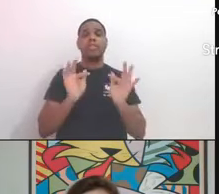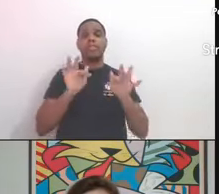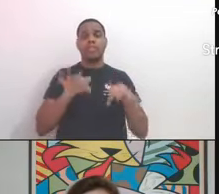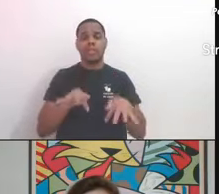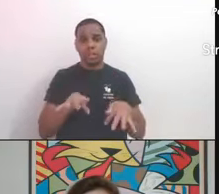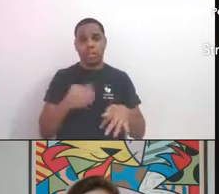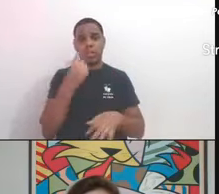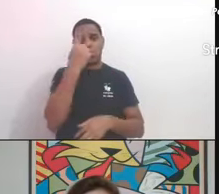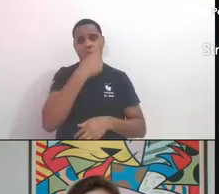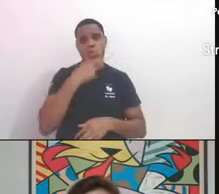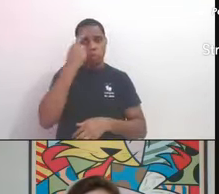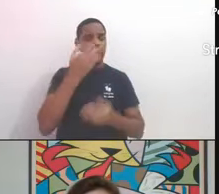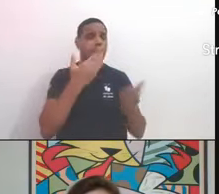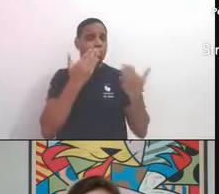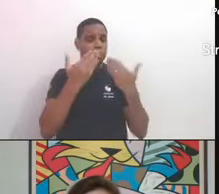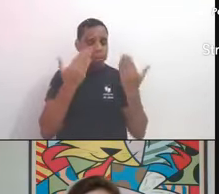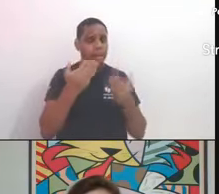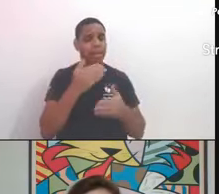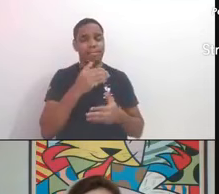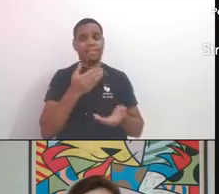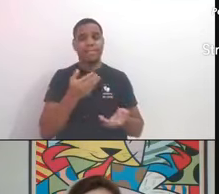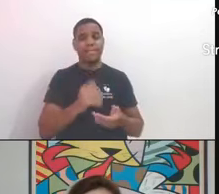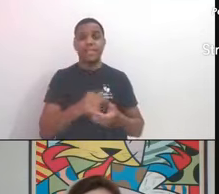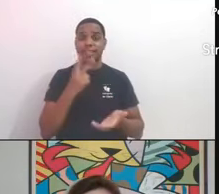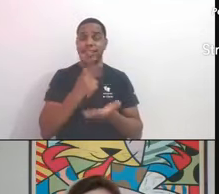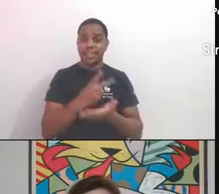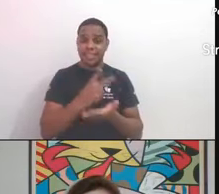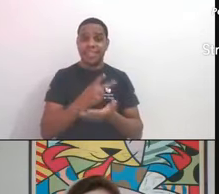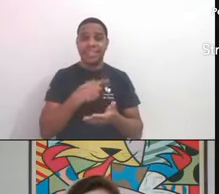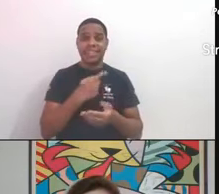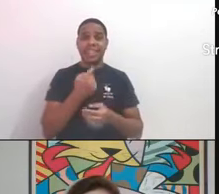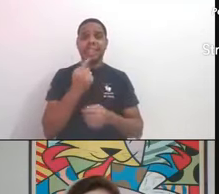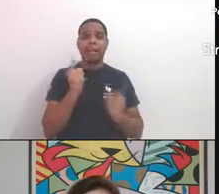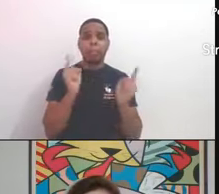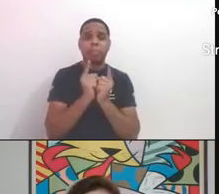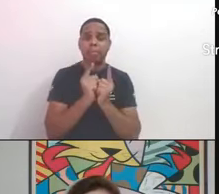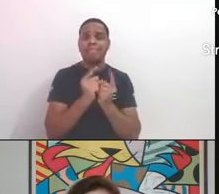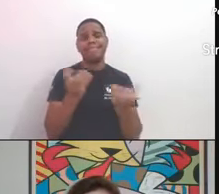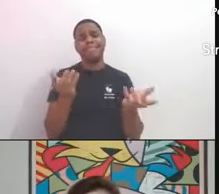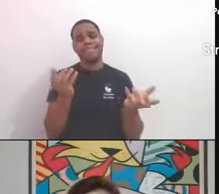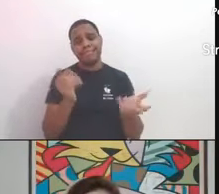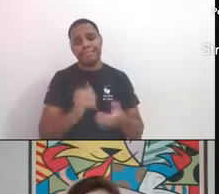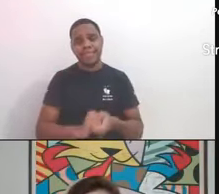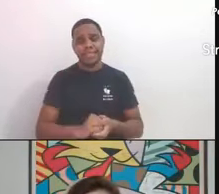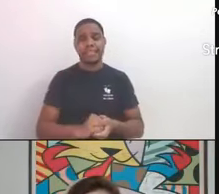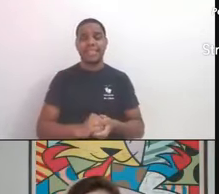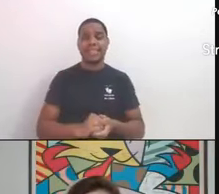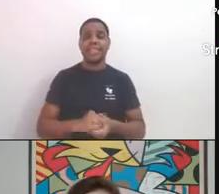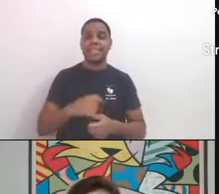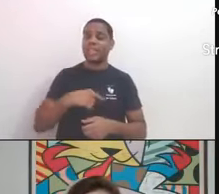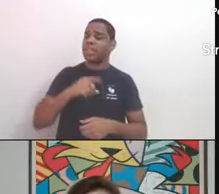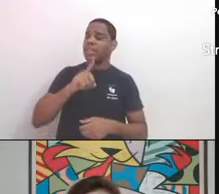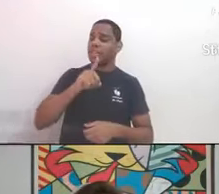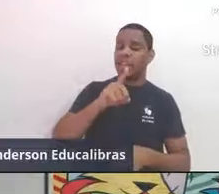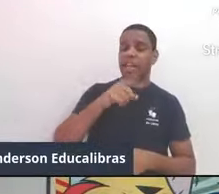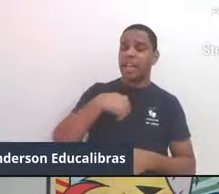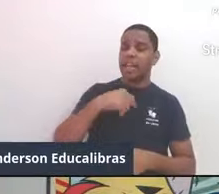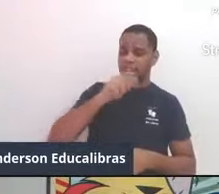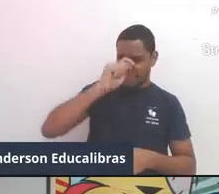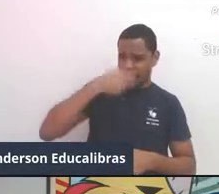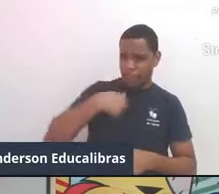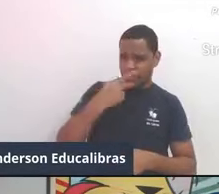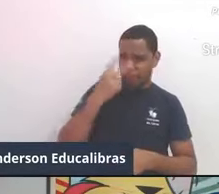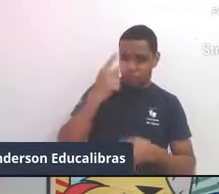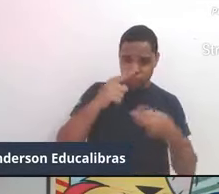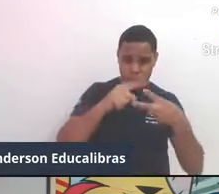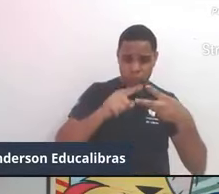de bate-papo, sempre fica curta. Você queria só fazer 2 observações rápidas sobre